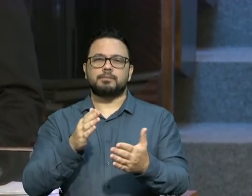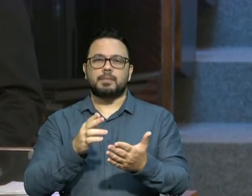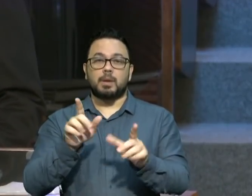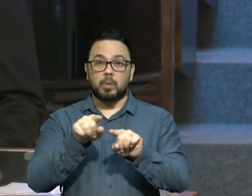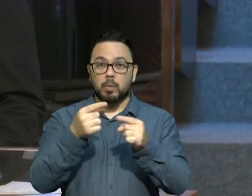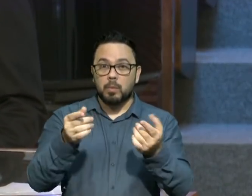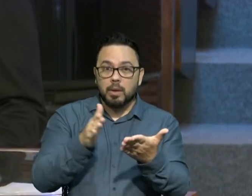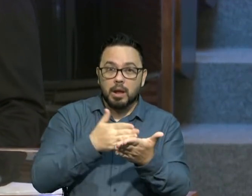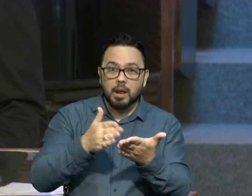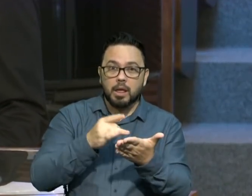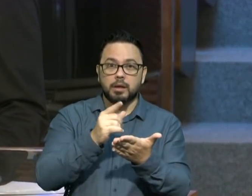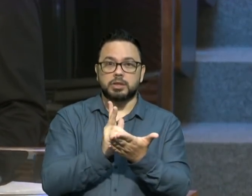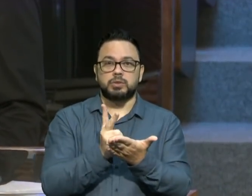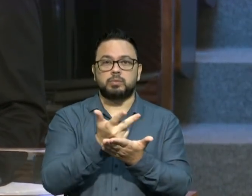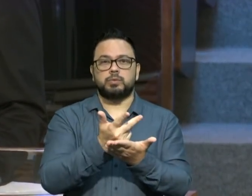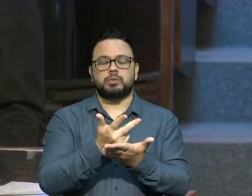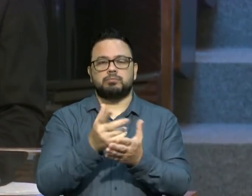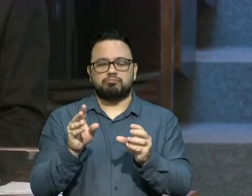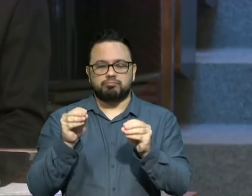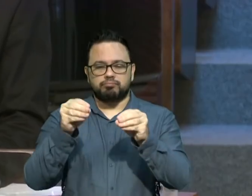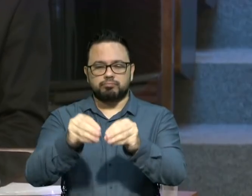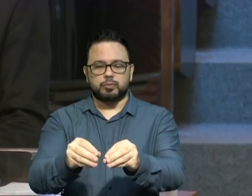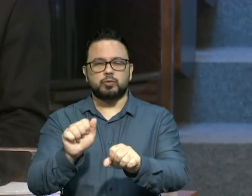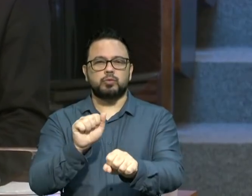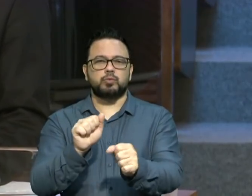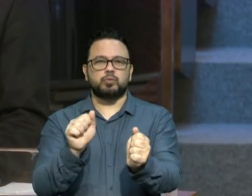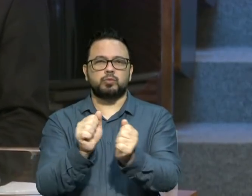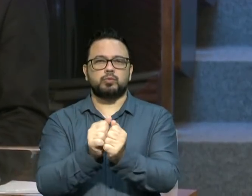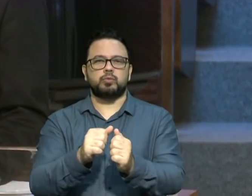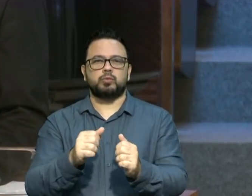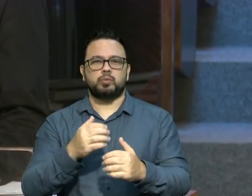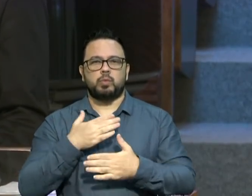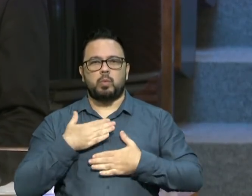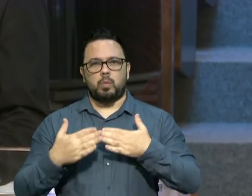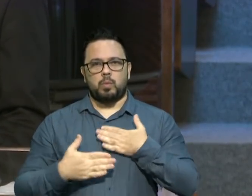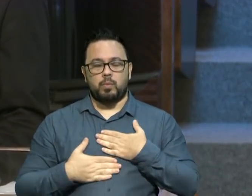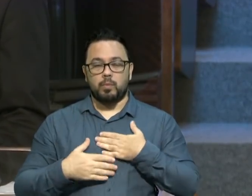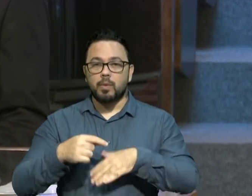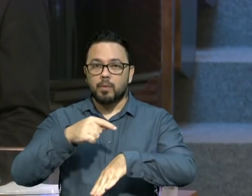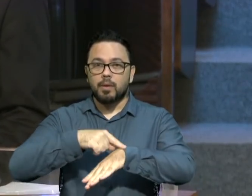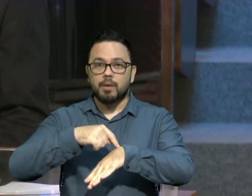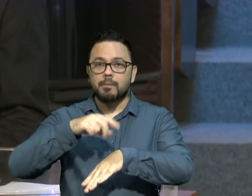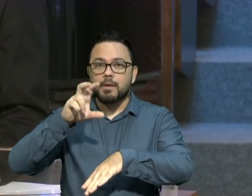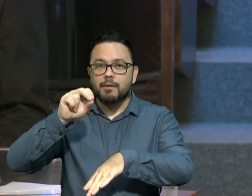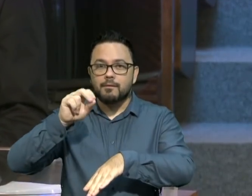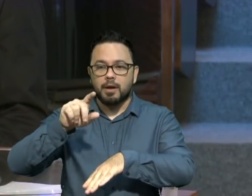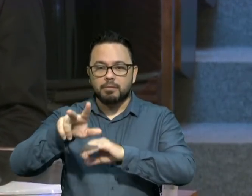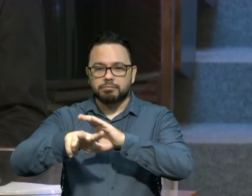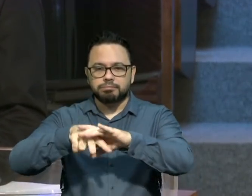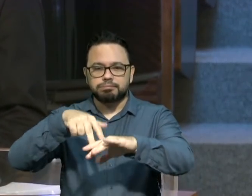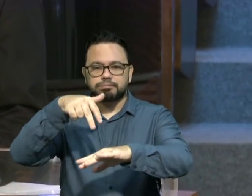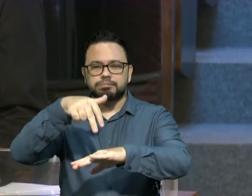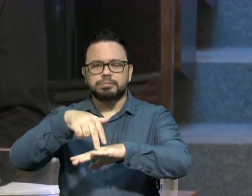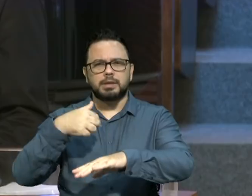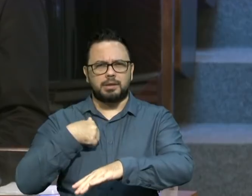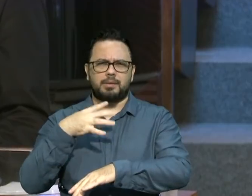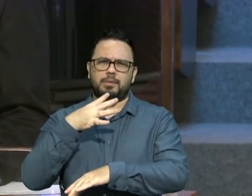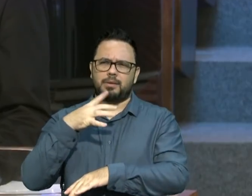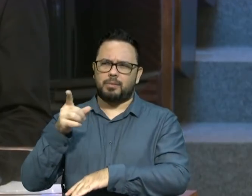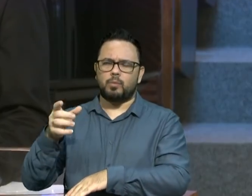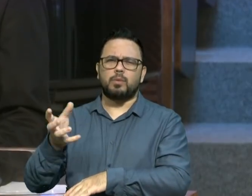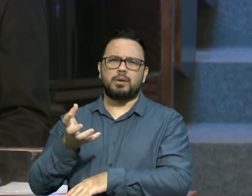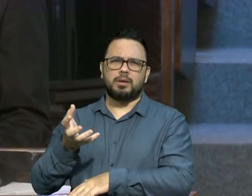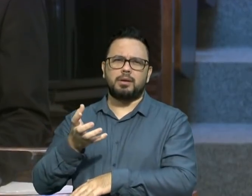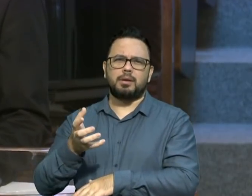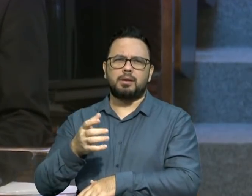Adventista do Sétimo Dia a banda vou Alice ressuscitar e eu quero conhecer minha avó